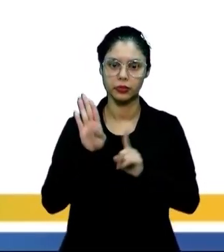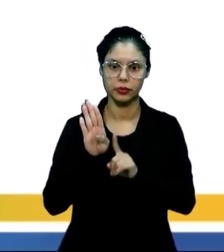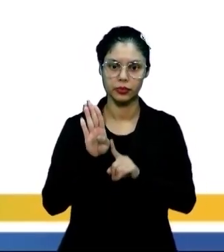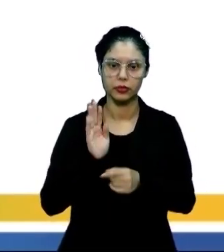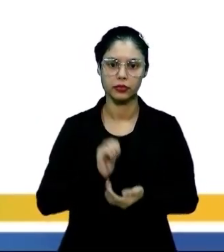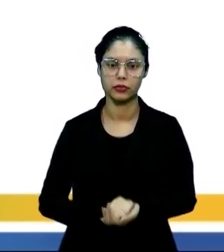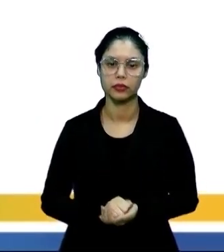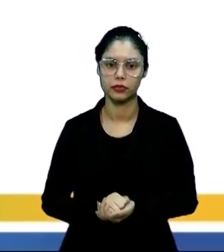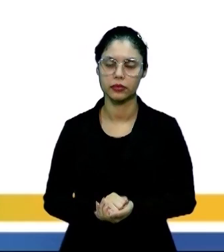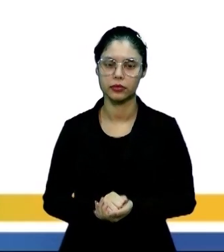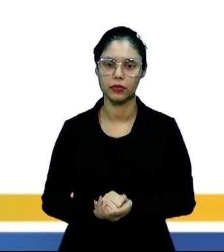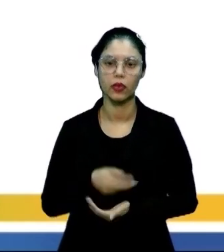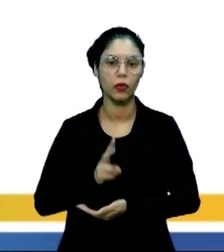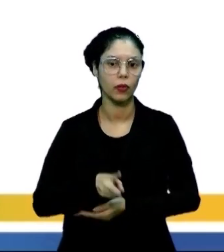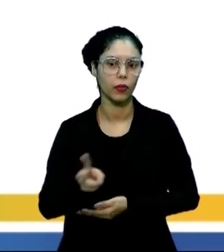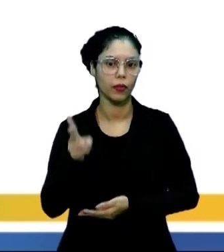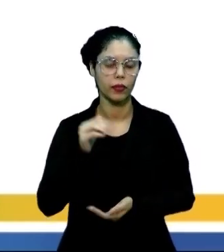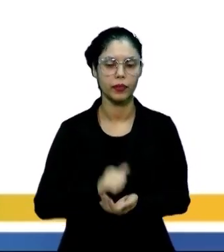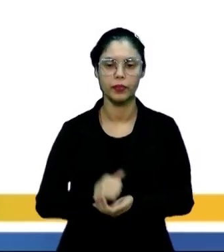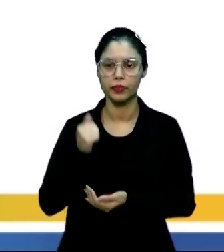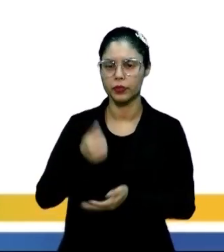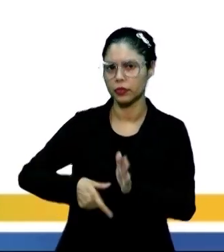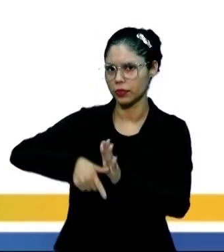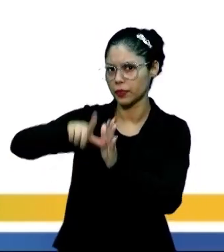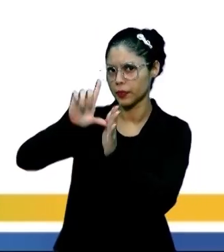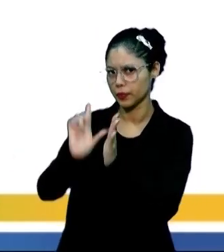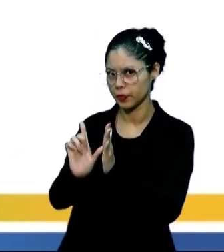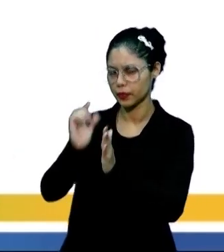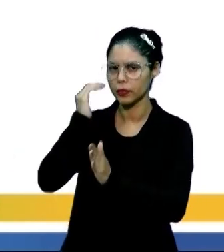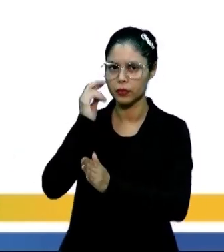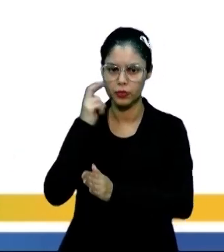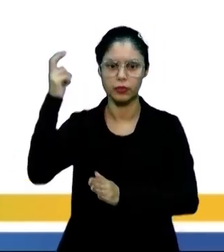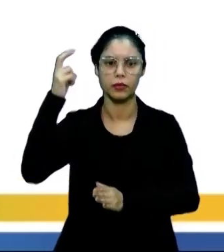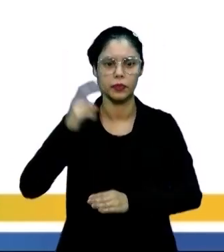B. Dependência da sabedoria de seus ancestrais.